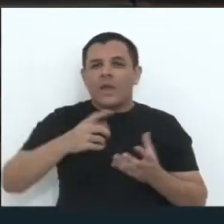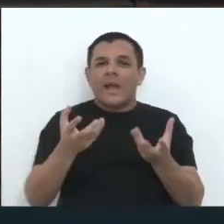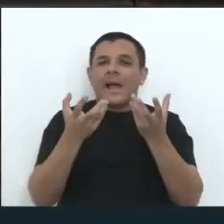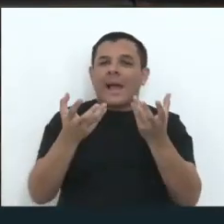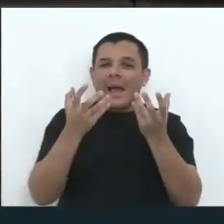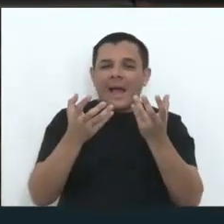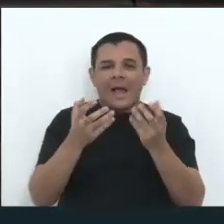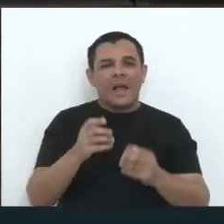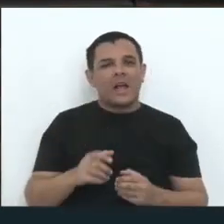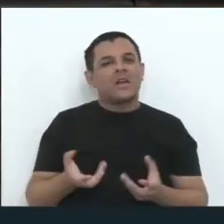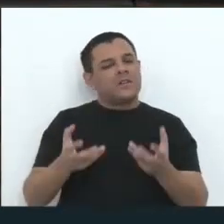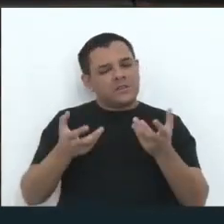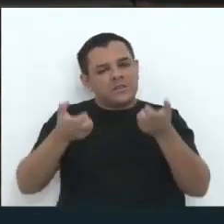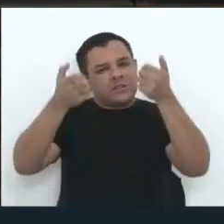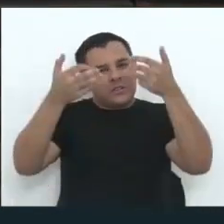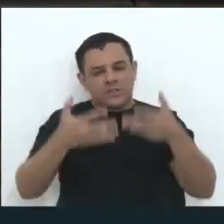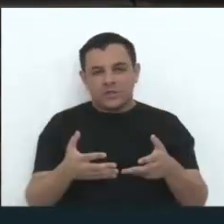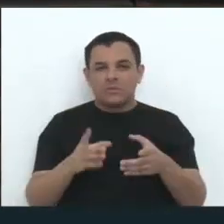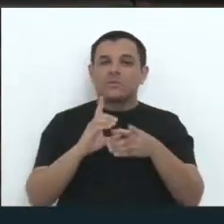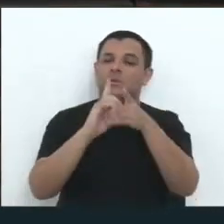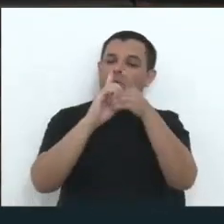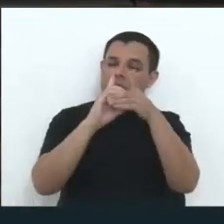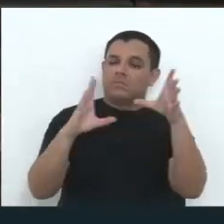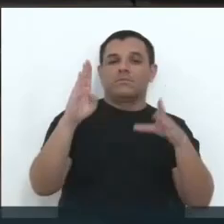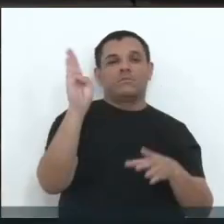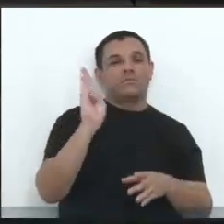dizer que o Brasil é um país de democracia.